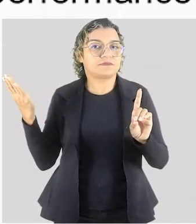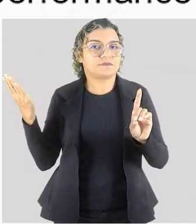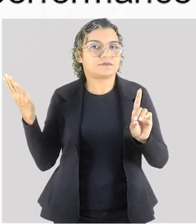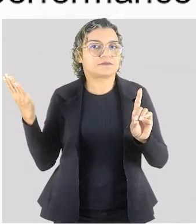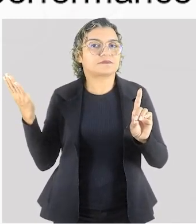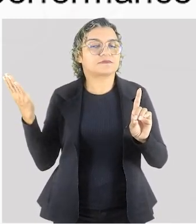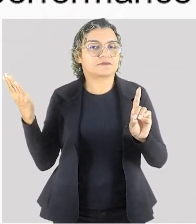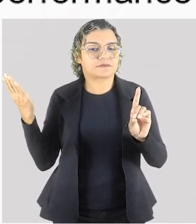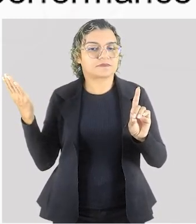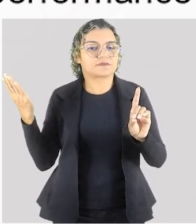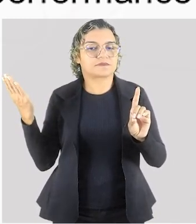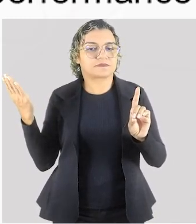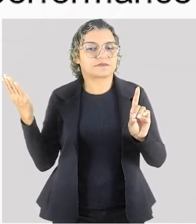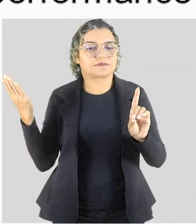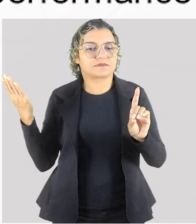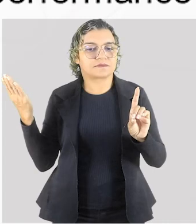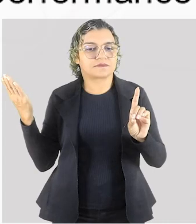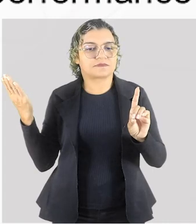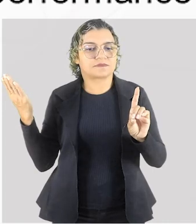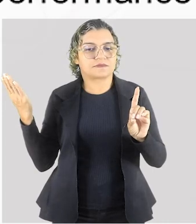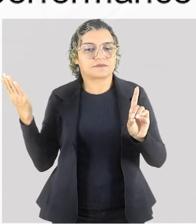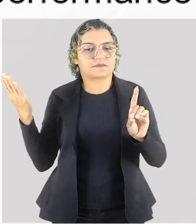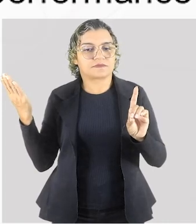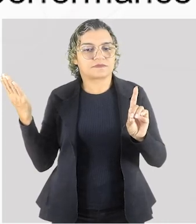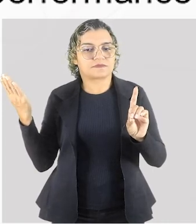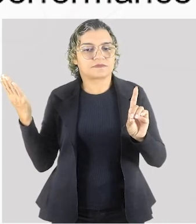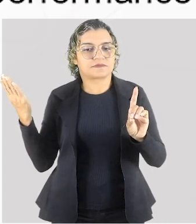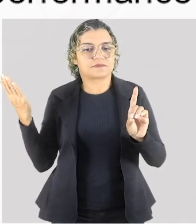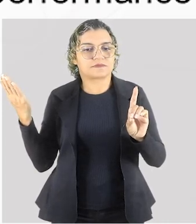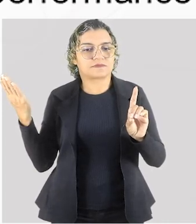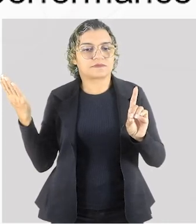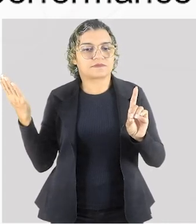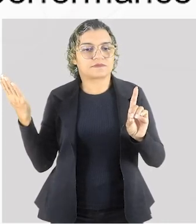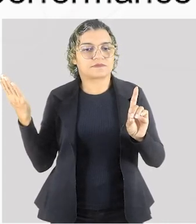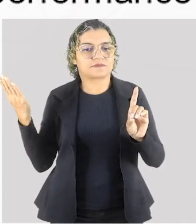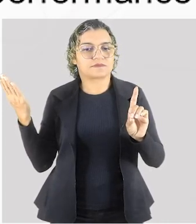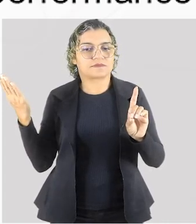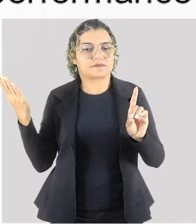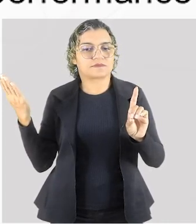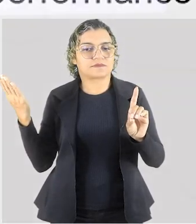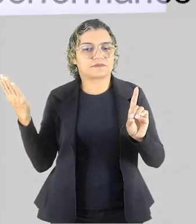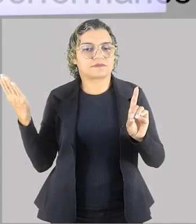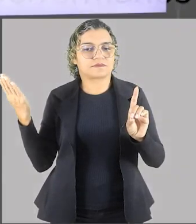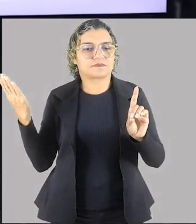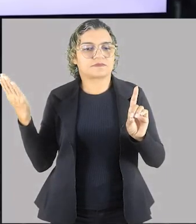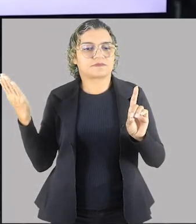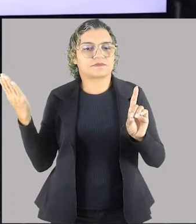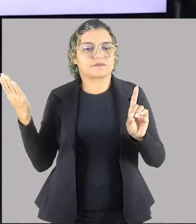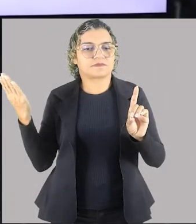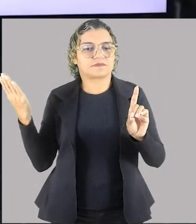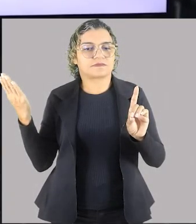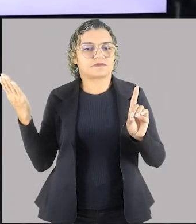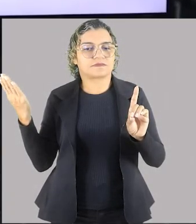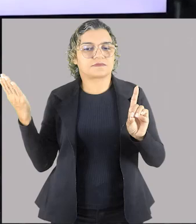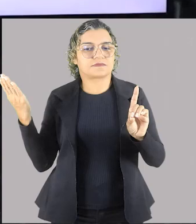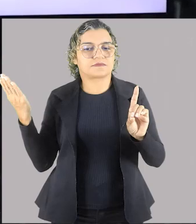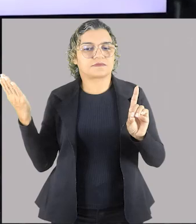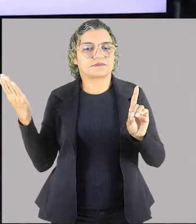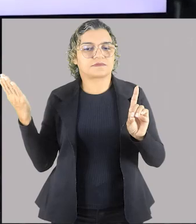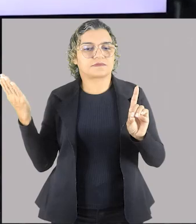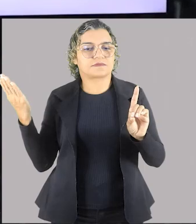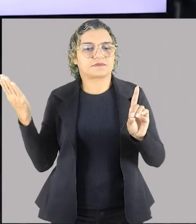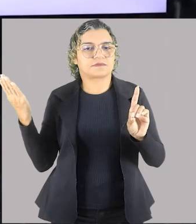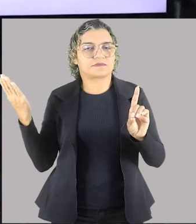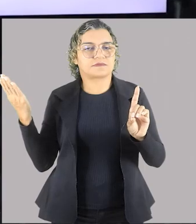definida como a capacidade de realizar atividades físicas. A aptidão física inclui duas formas de abordagem: a aptidão física relacionada